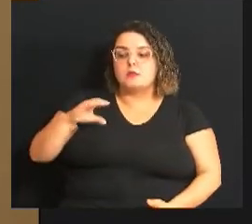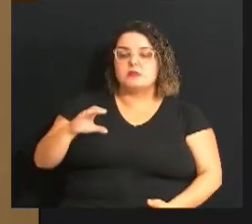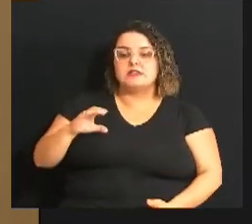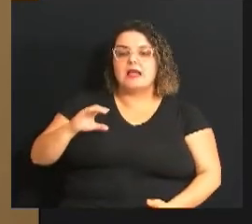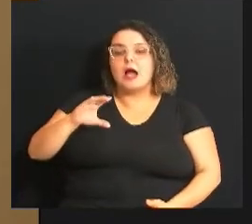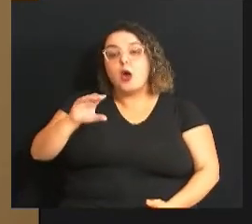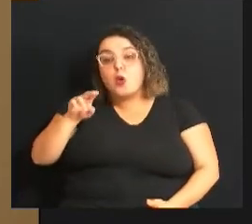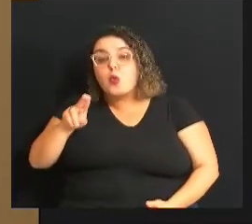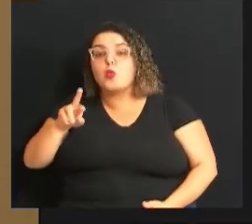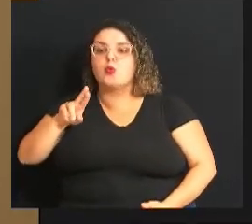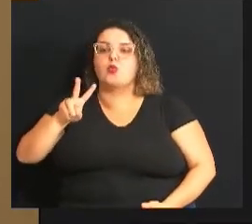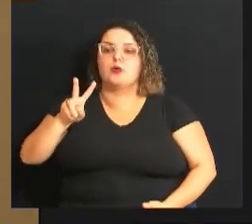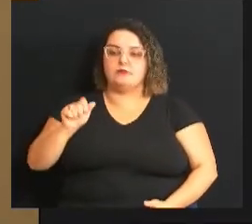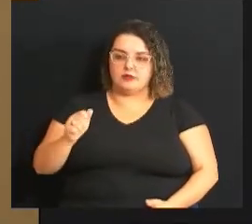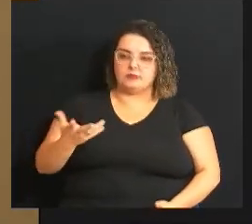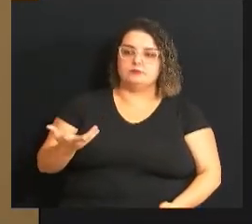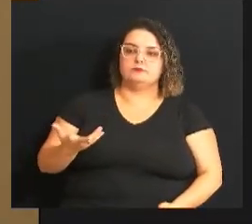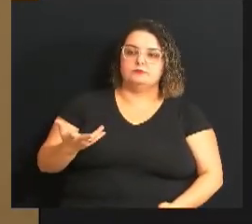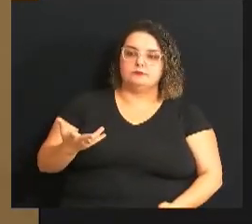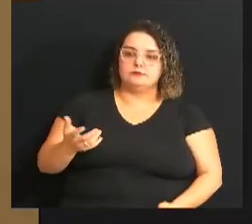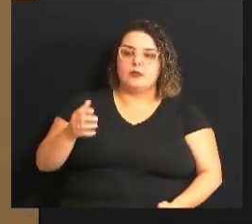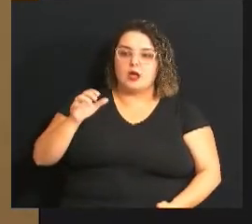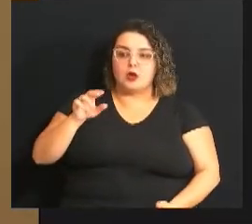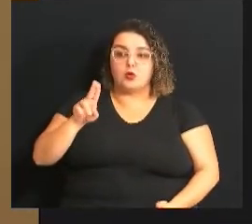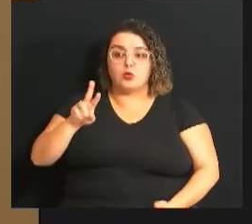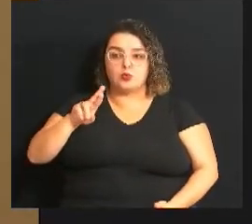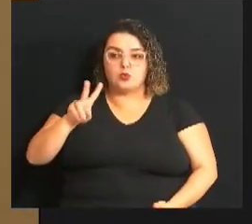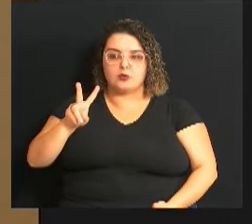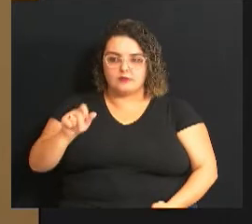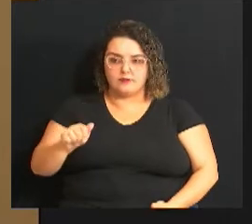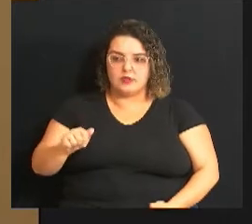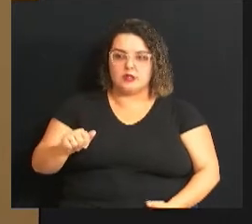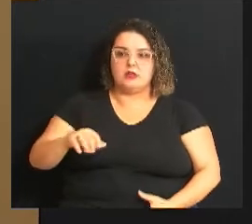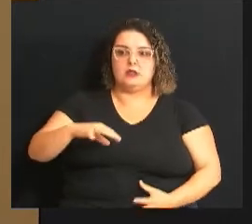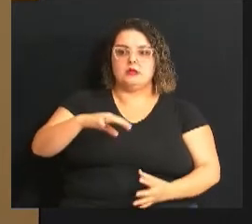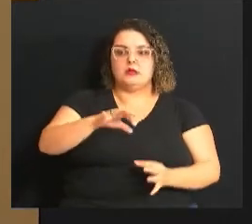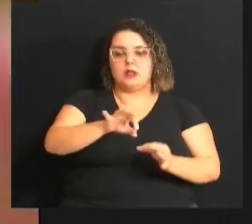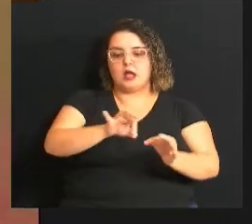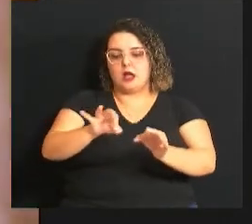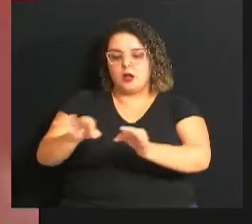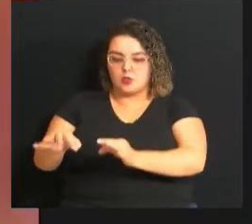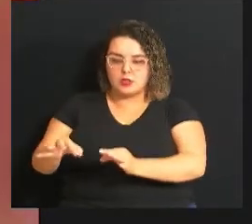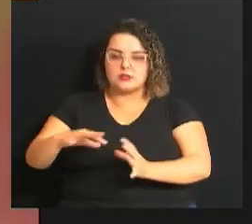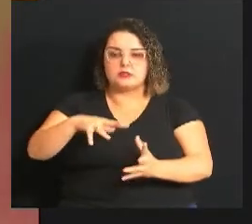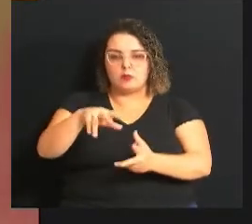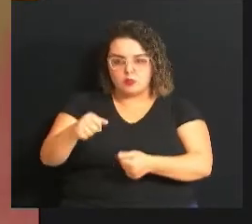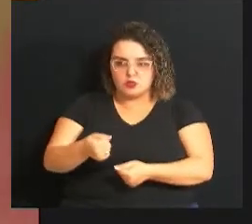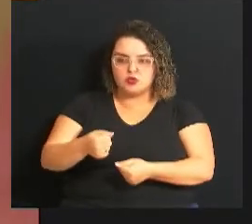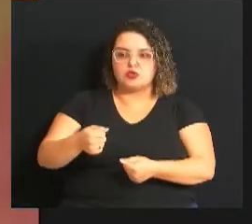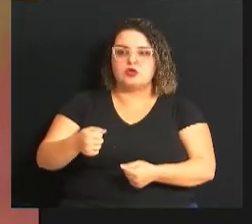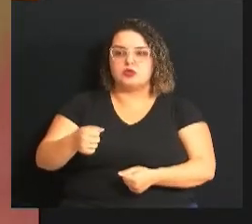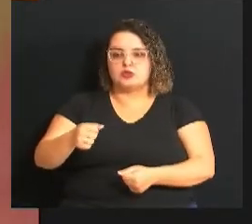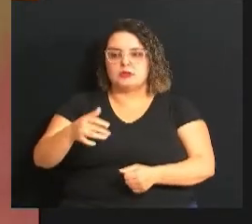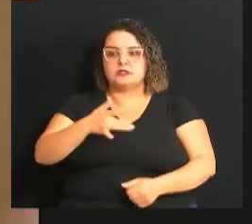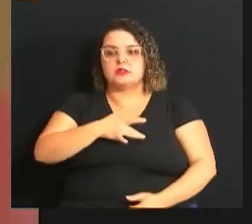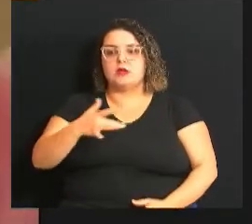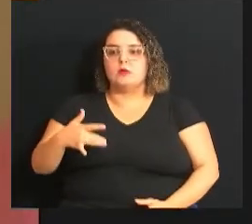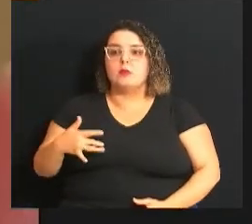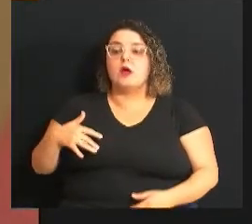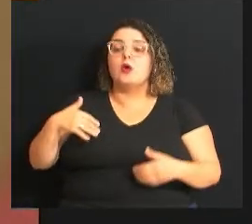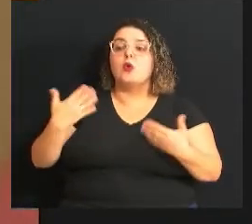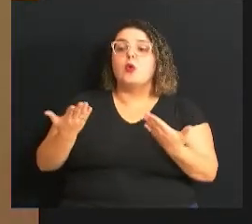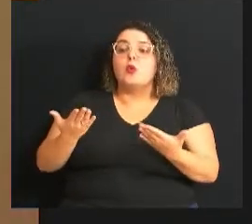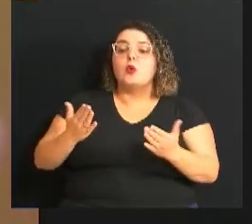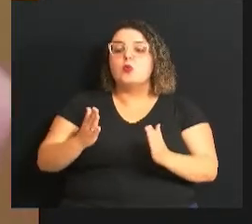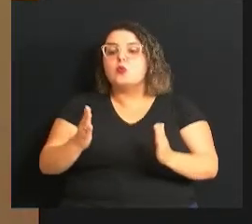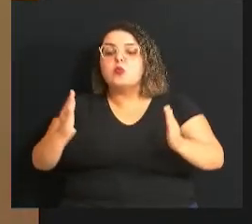no Brasil adota as curvas da Organização Mundial de Saúde. E aí a gente tem que olhar na curva em que posição que essa criança está.